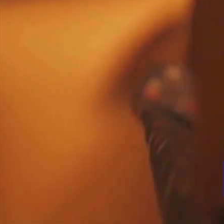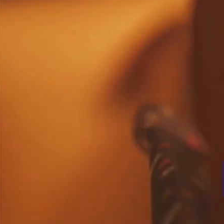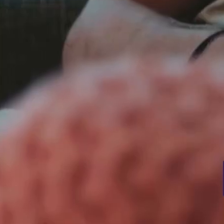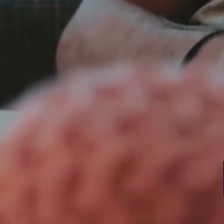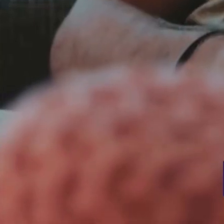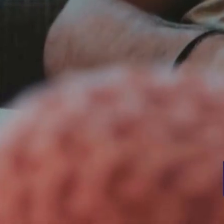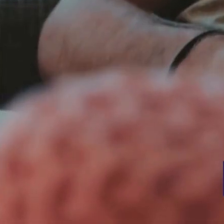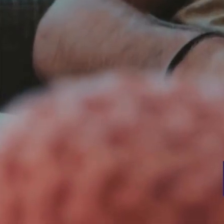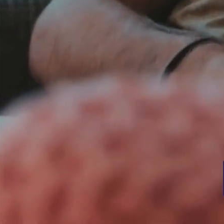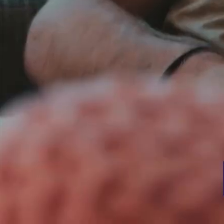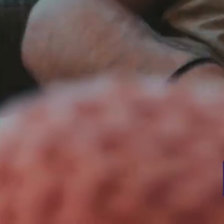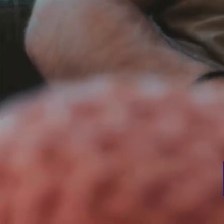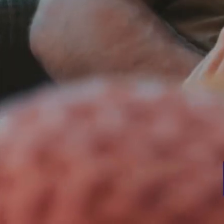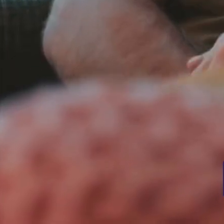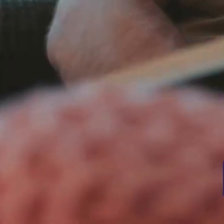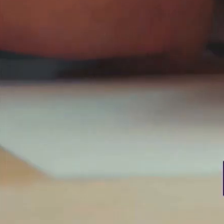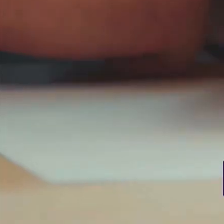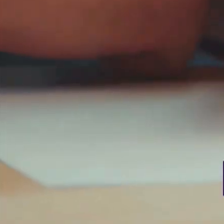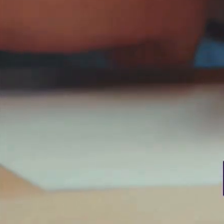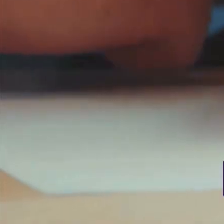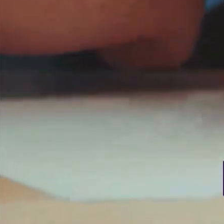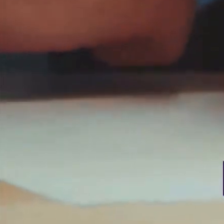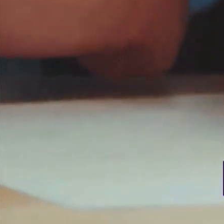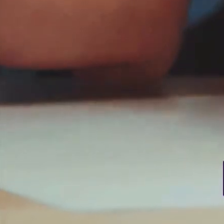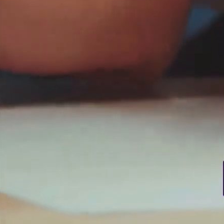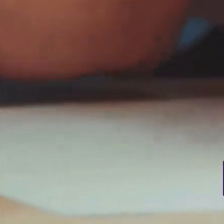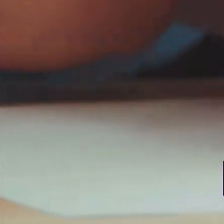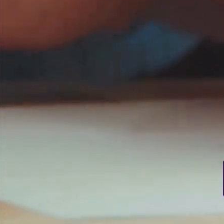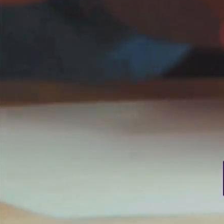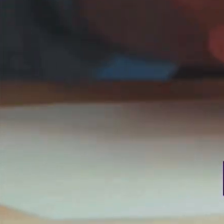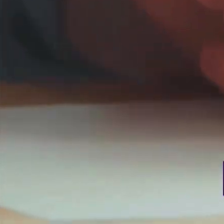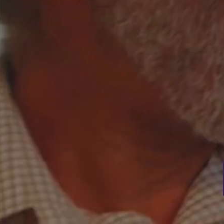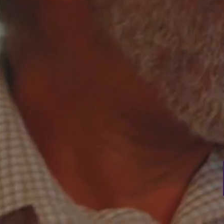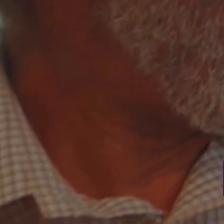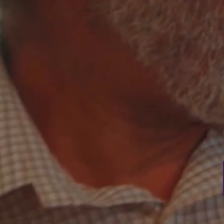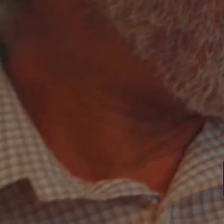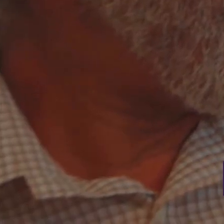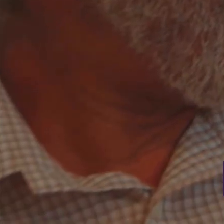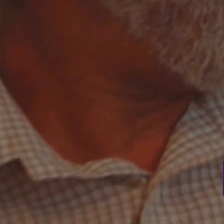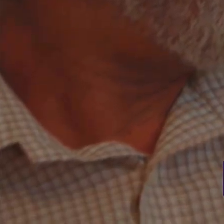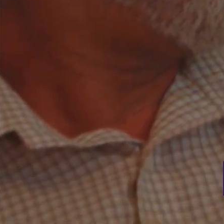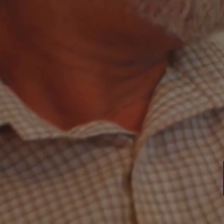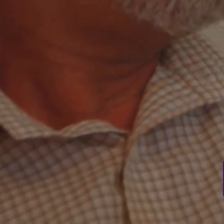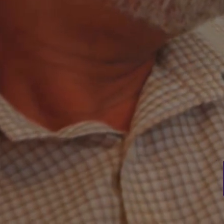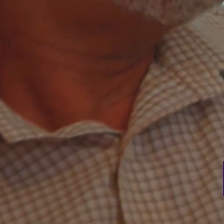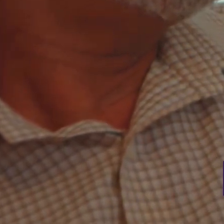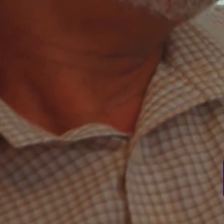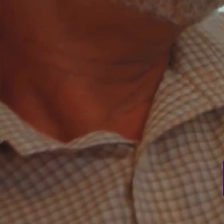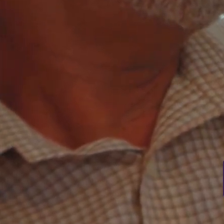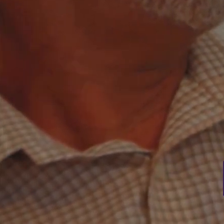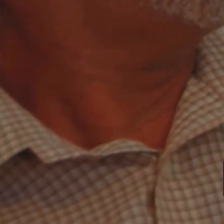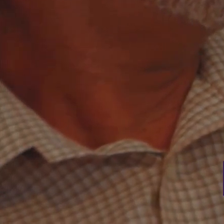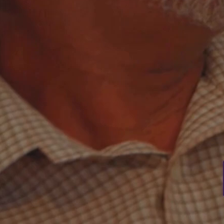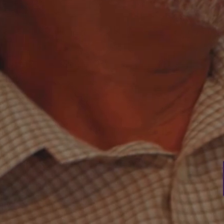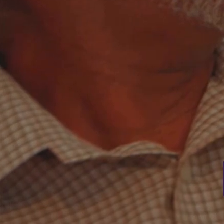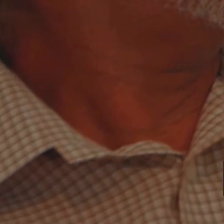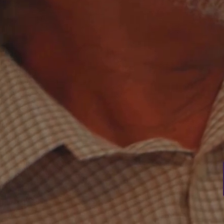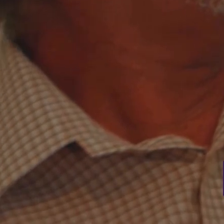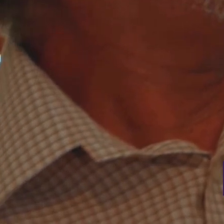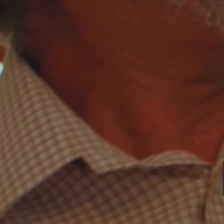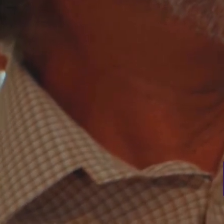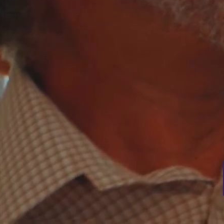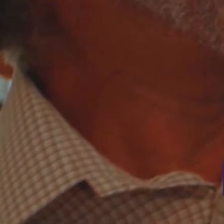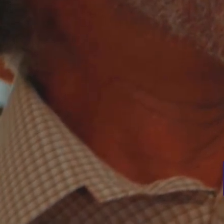Porque mais do que livros, papelaria ou presentes, a Rossi sempre esteve presente naquilo que conecta